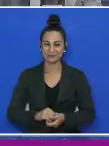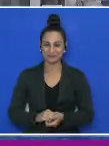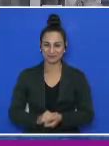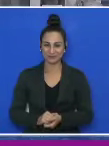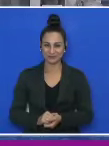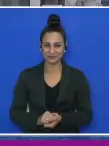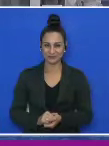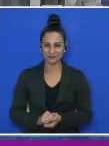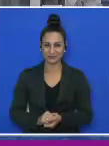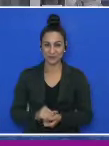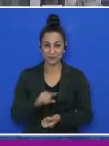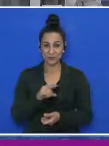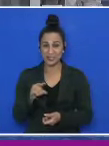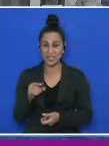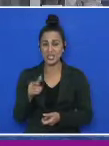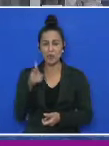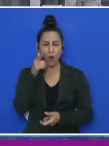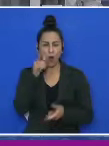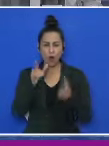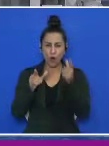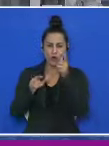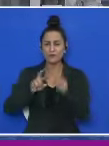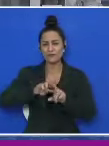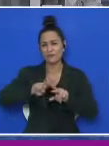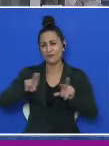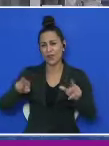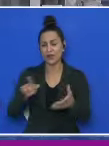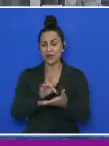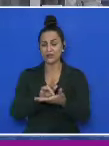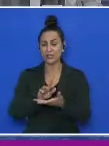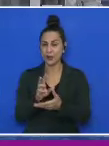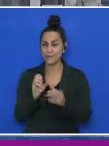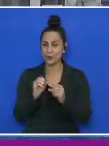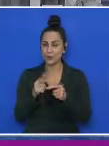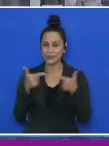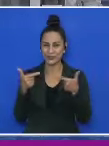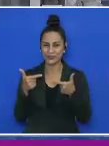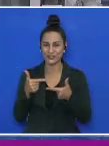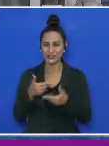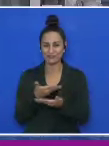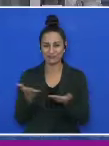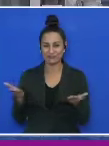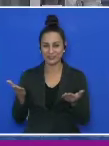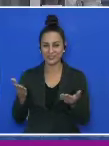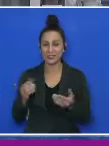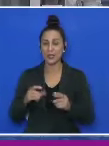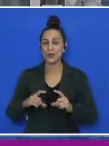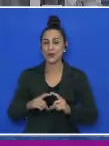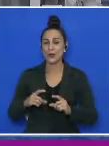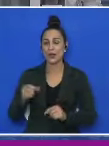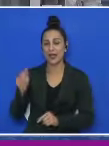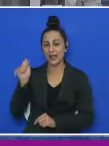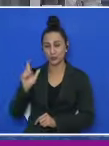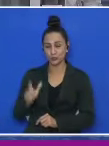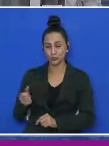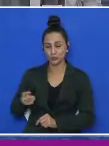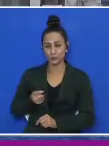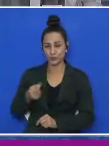20. Você tem muitas chances de ganhar na Loto Fácil, hein? Boa sorte. Bola azul, número